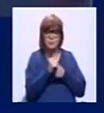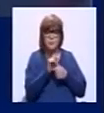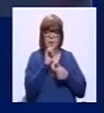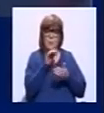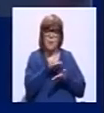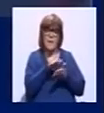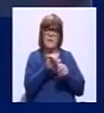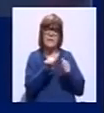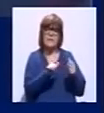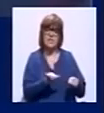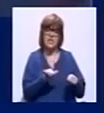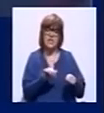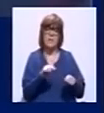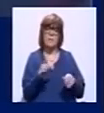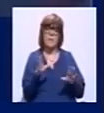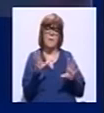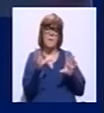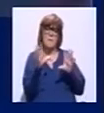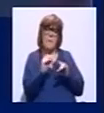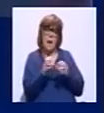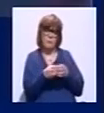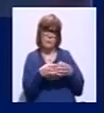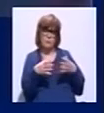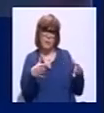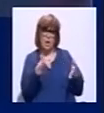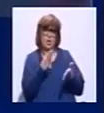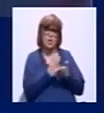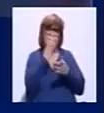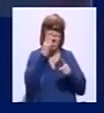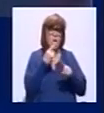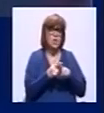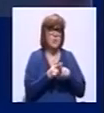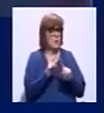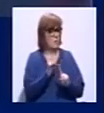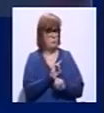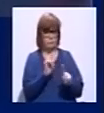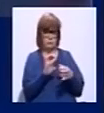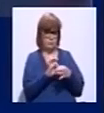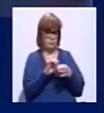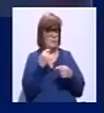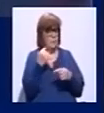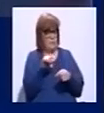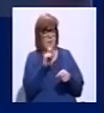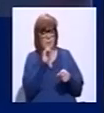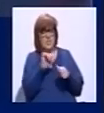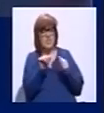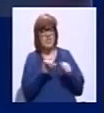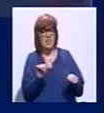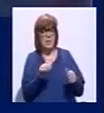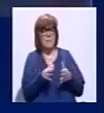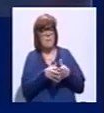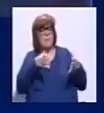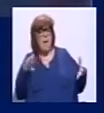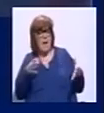sistema que seja mais abrangente não se fica restrito somente a ao sistema assentos hospitalares